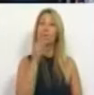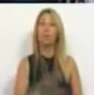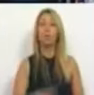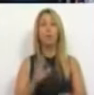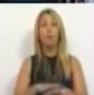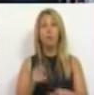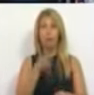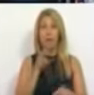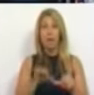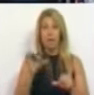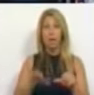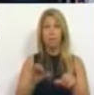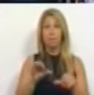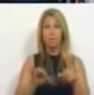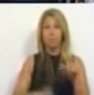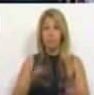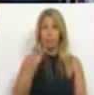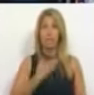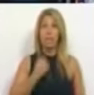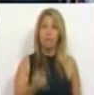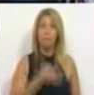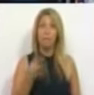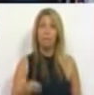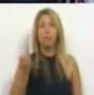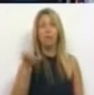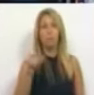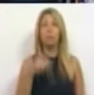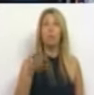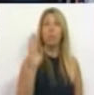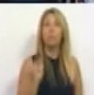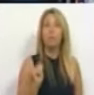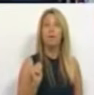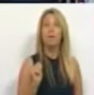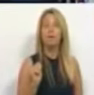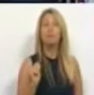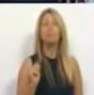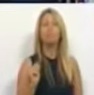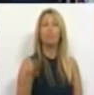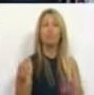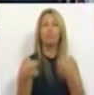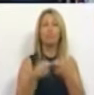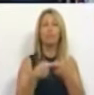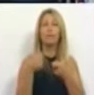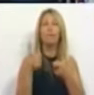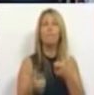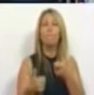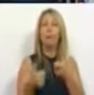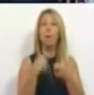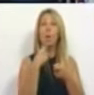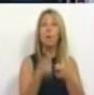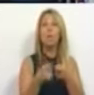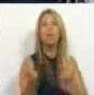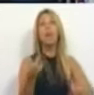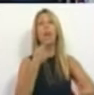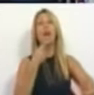Quanto à intervenção do CDS-PP, mas também do PS, assenta-lhe muito bem aquele do ditado do bem prega